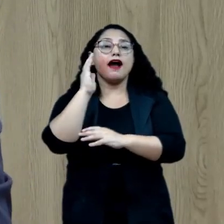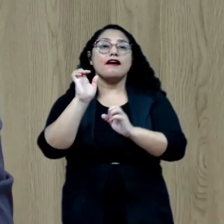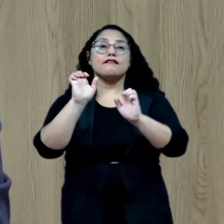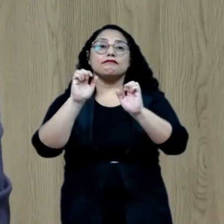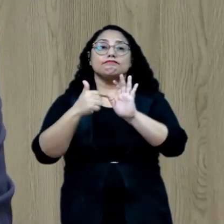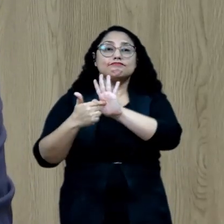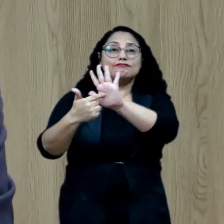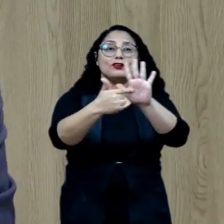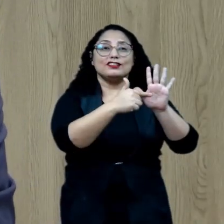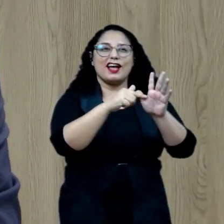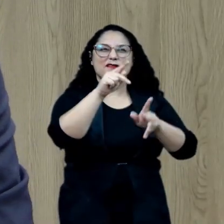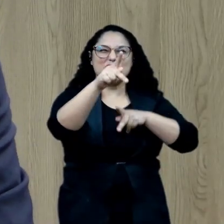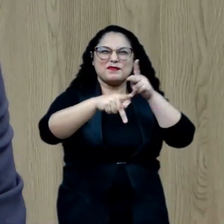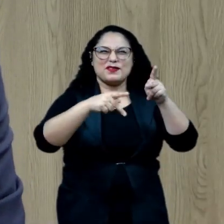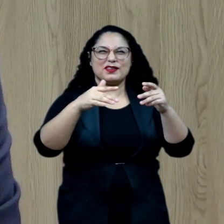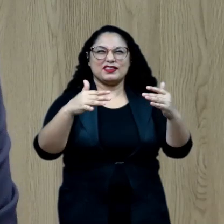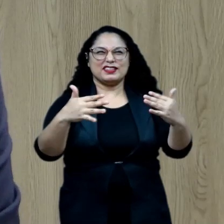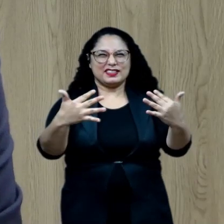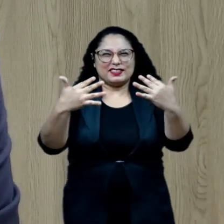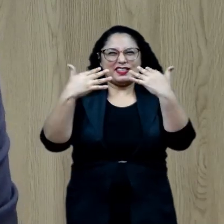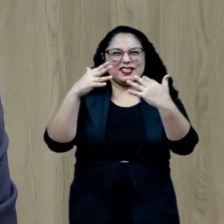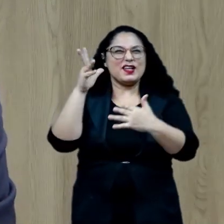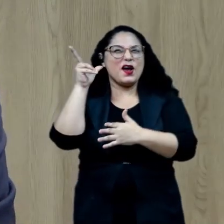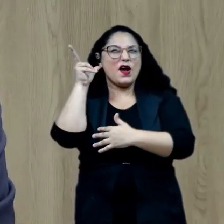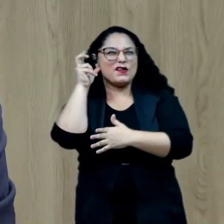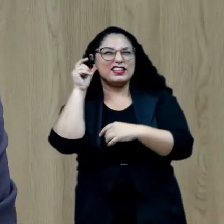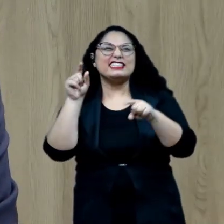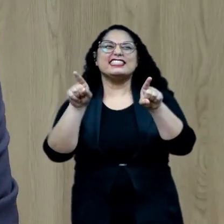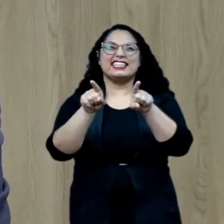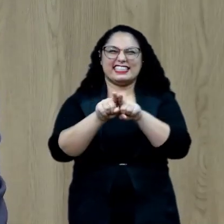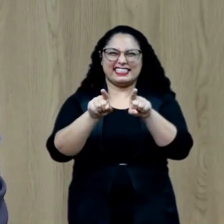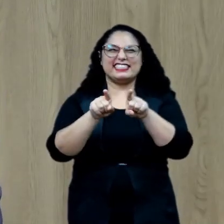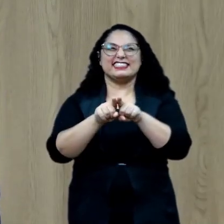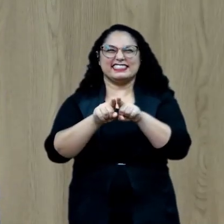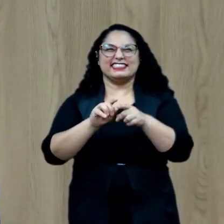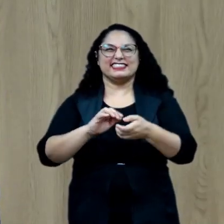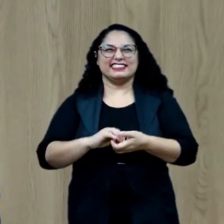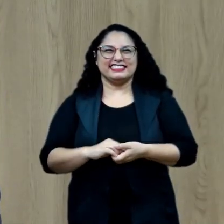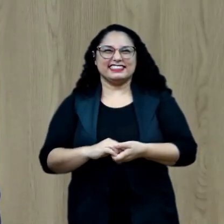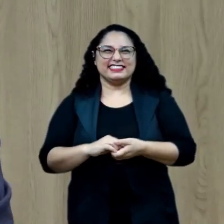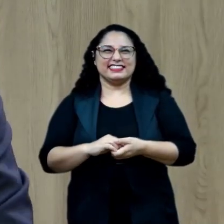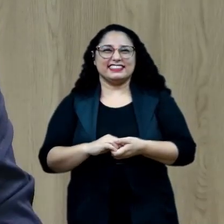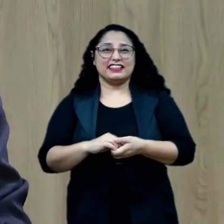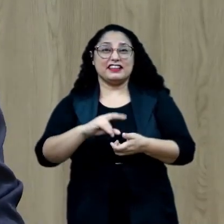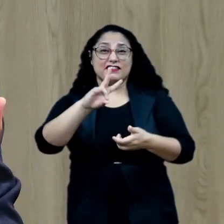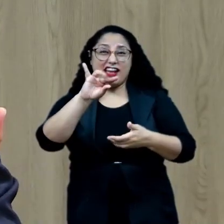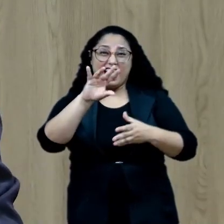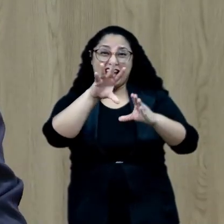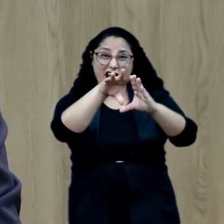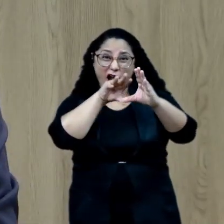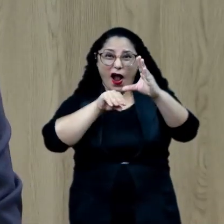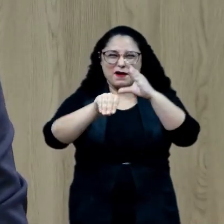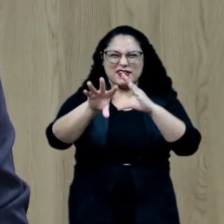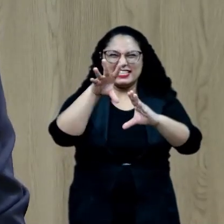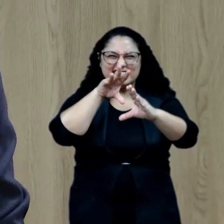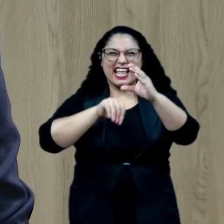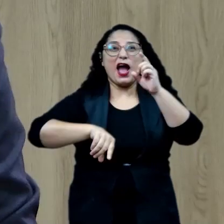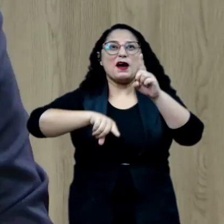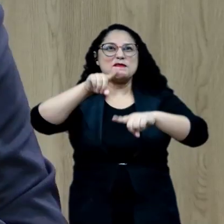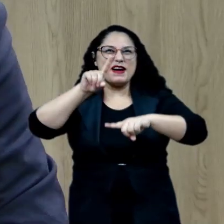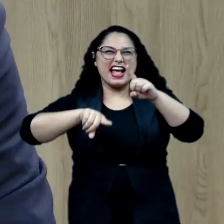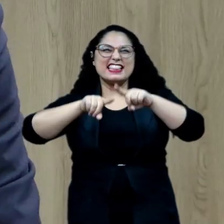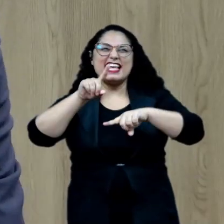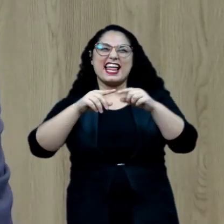sinalizar e para o público que está nos ouvindo e também vai compartilhar esse material aí com